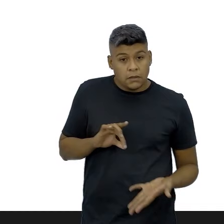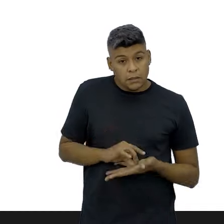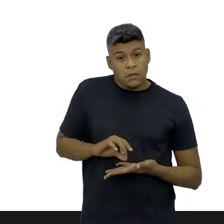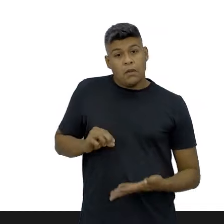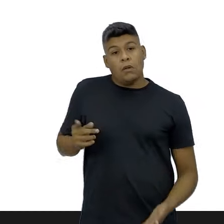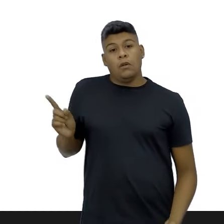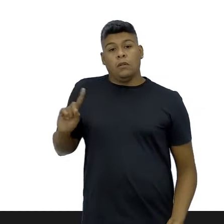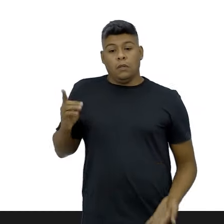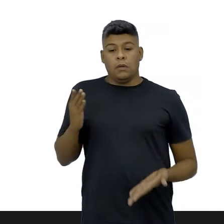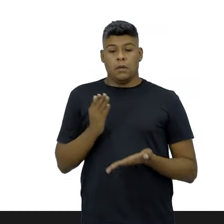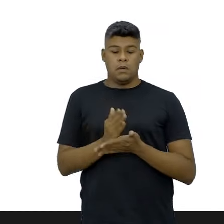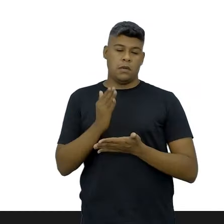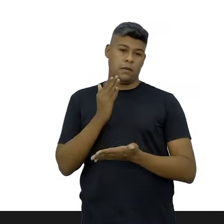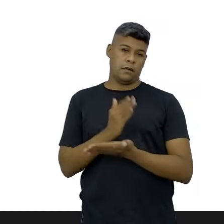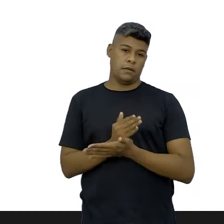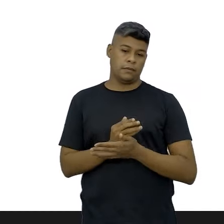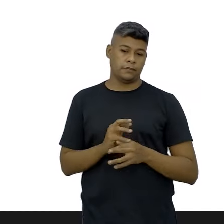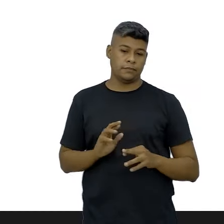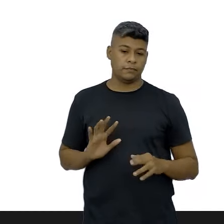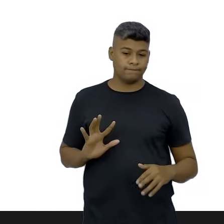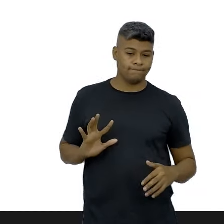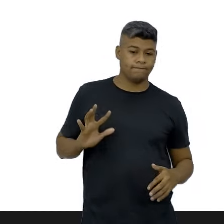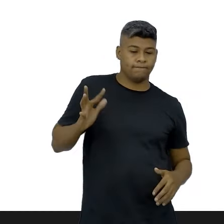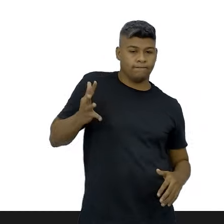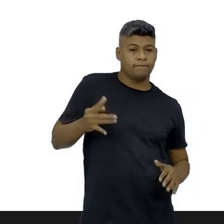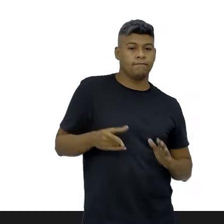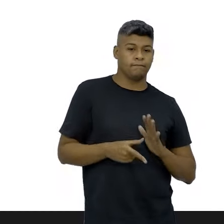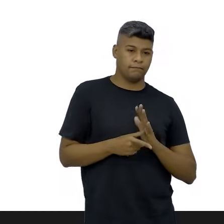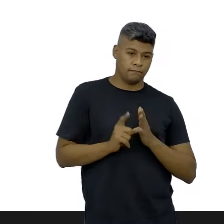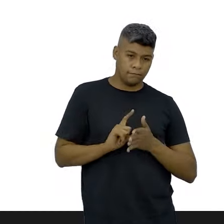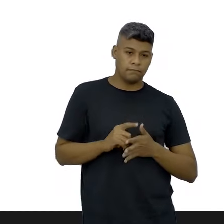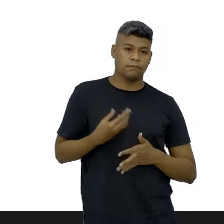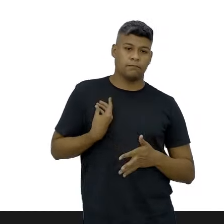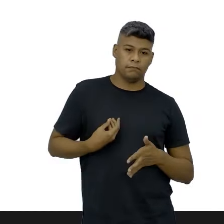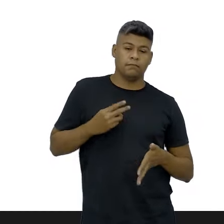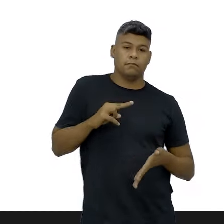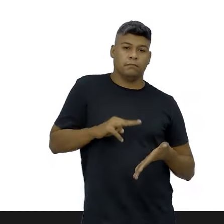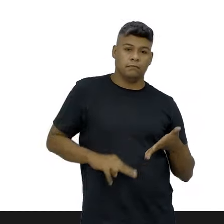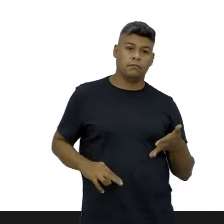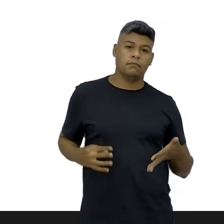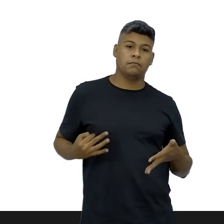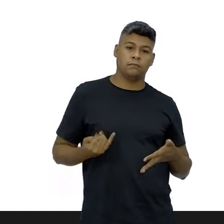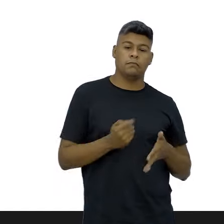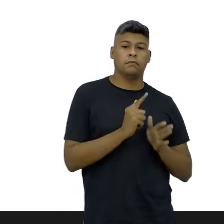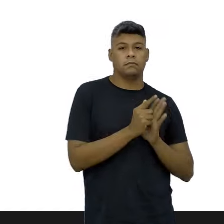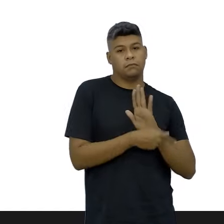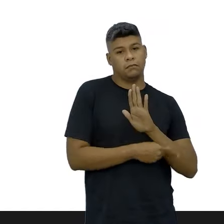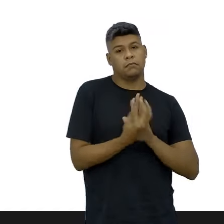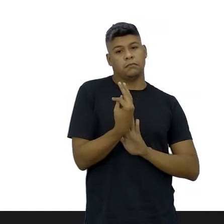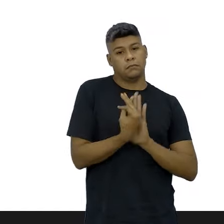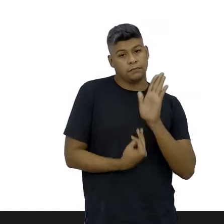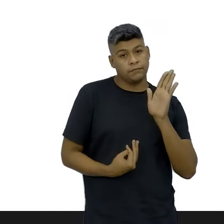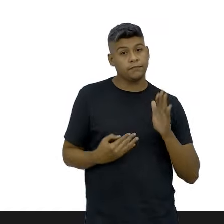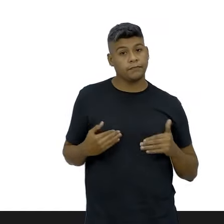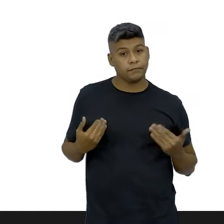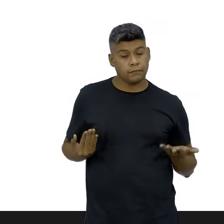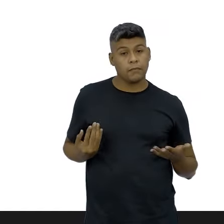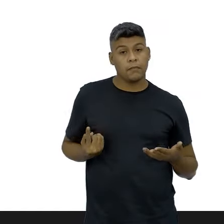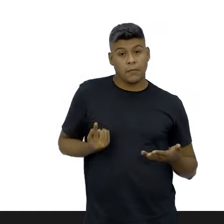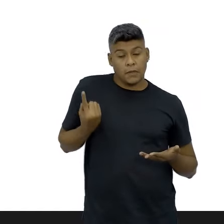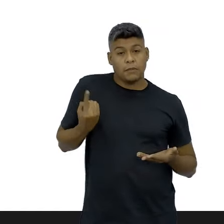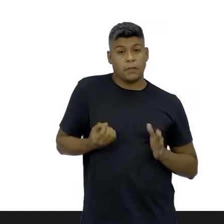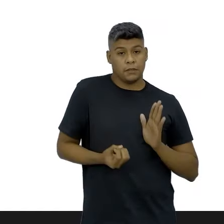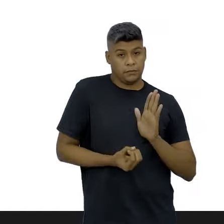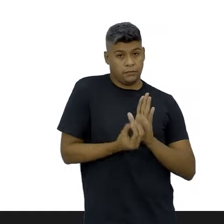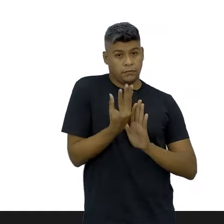não antecipações e inferências realizadas antes e durante a leitura de cada gênero textual. Então, o primeiro